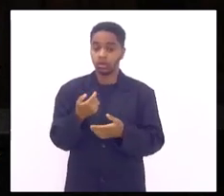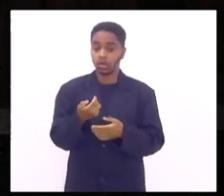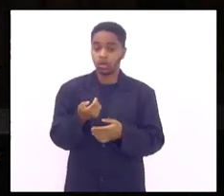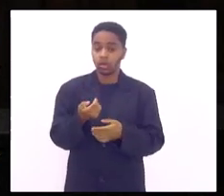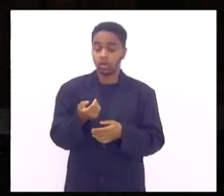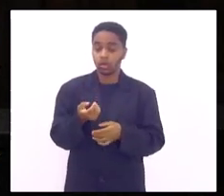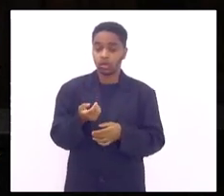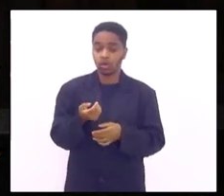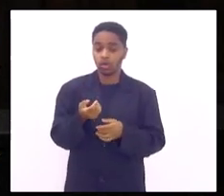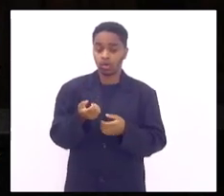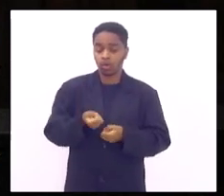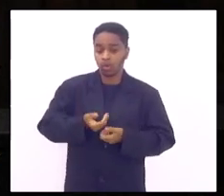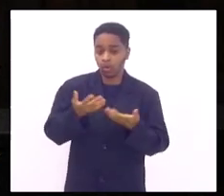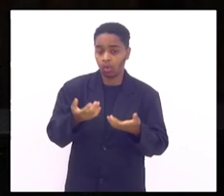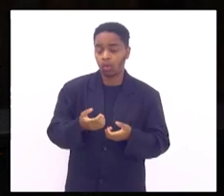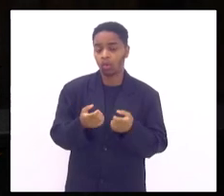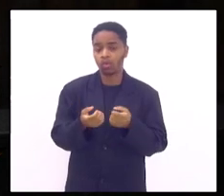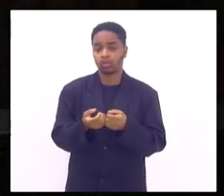para encerrar,